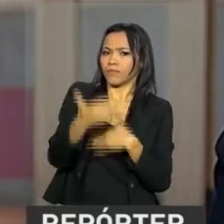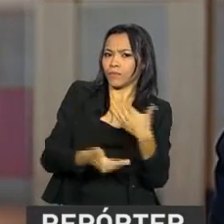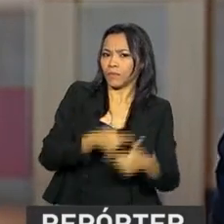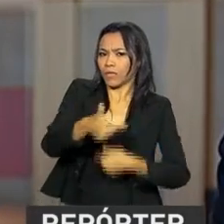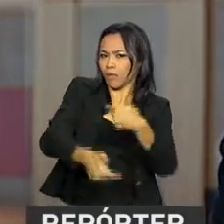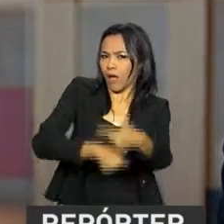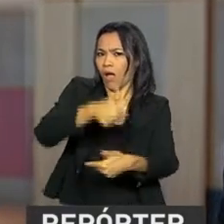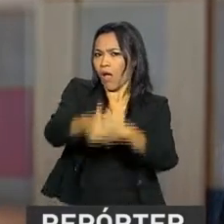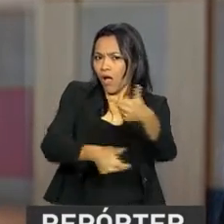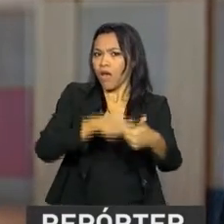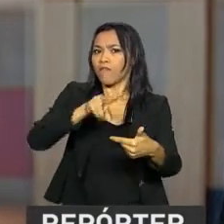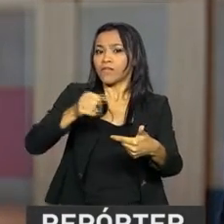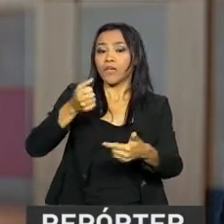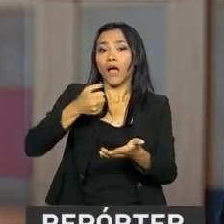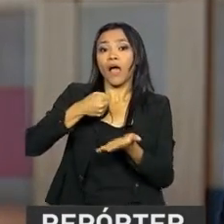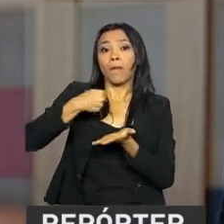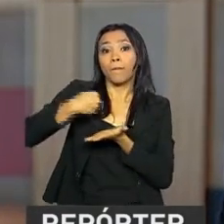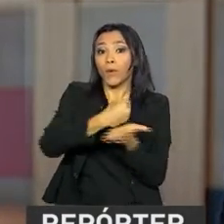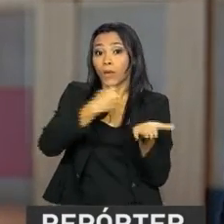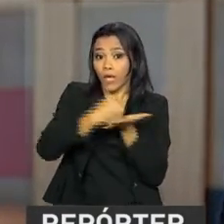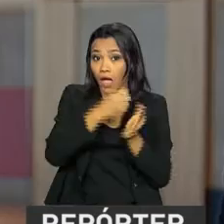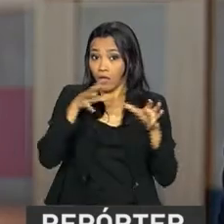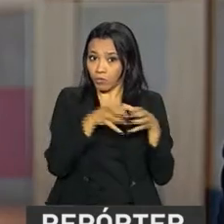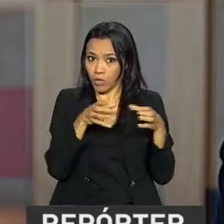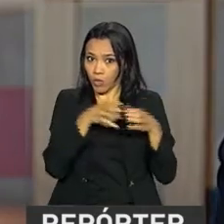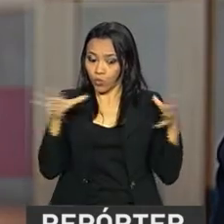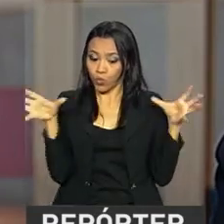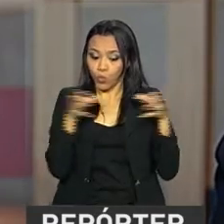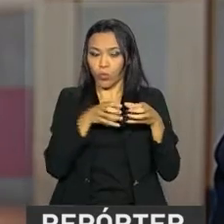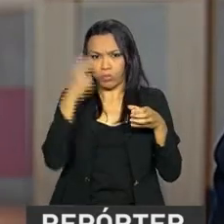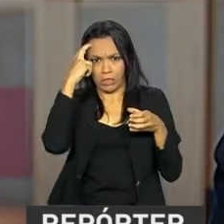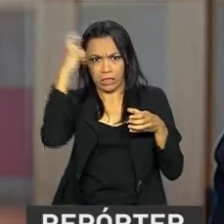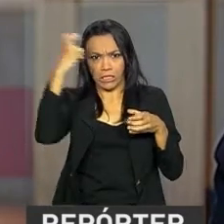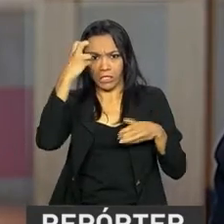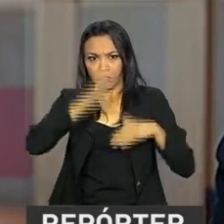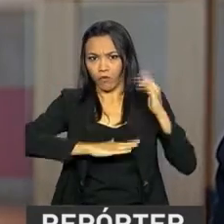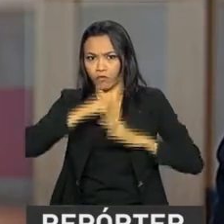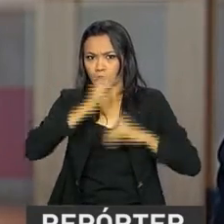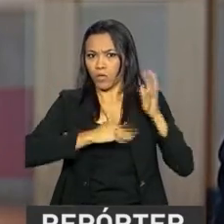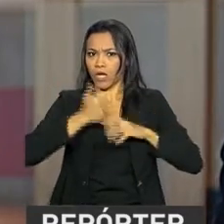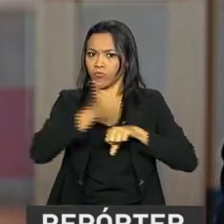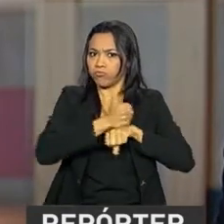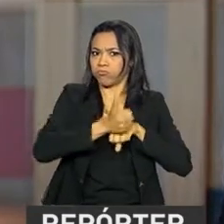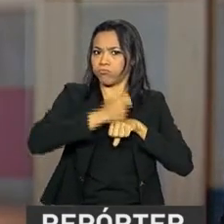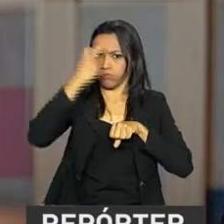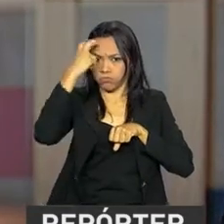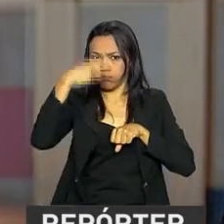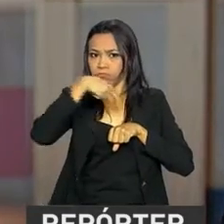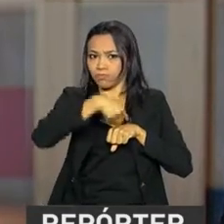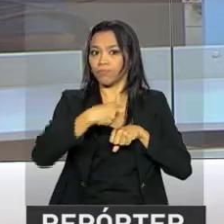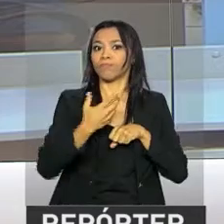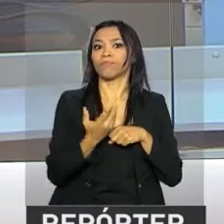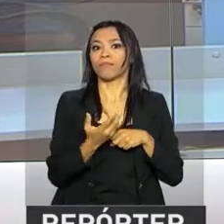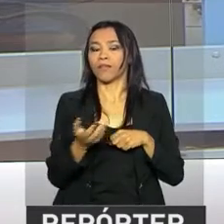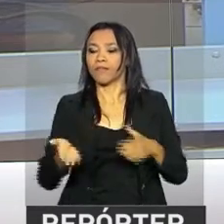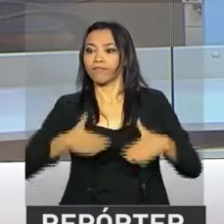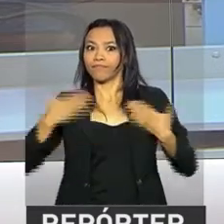muito apoiado em termos de inteligência e ela vai ser cada vez mais imprevisível